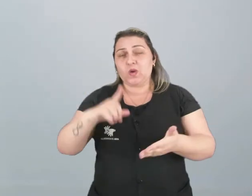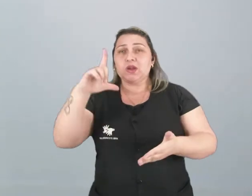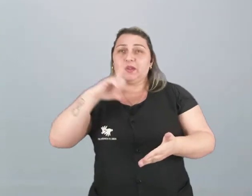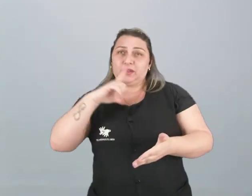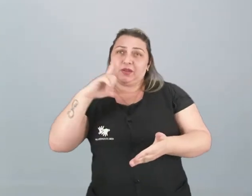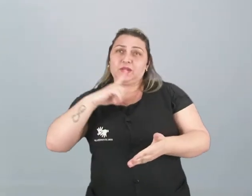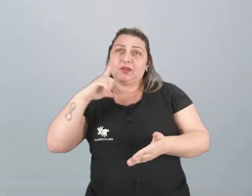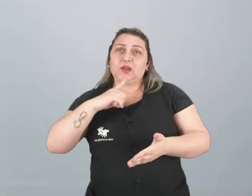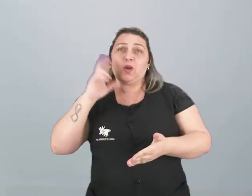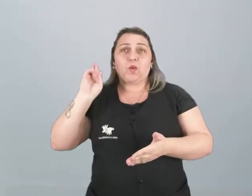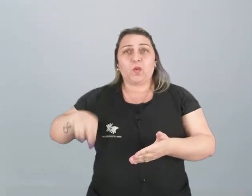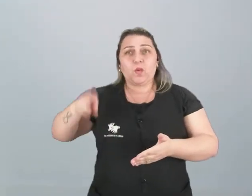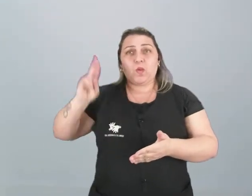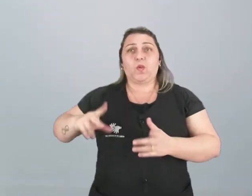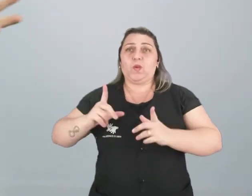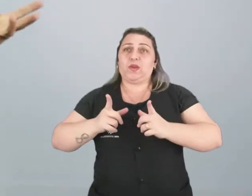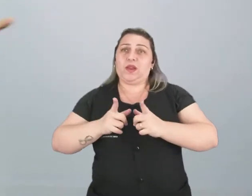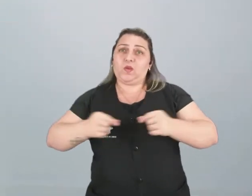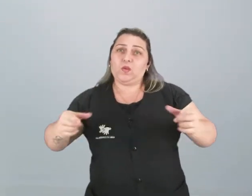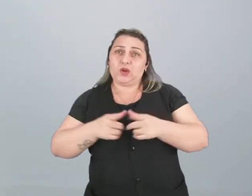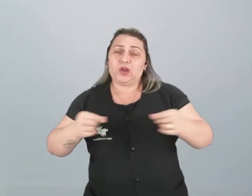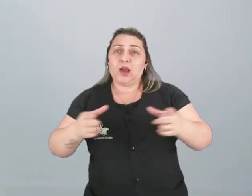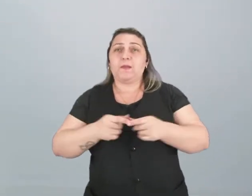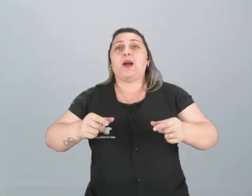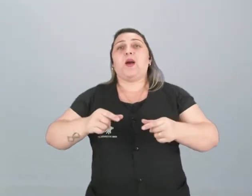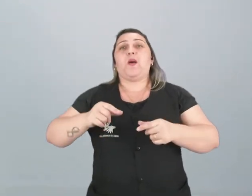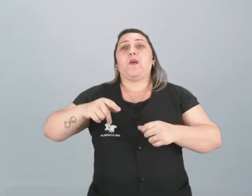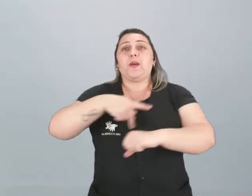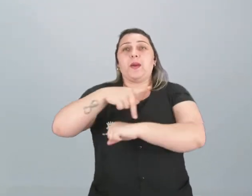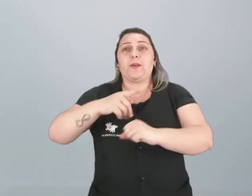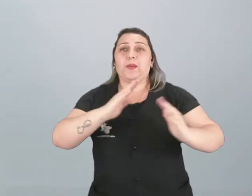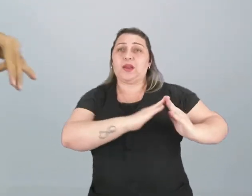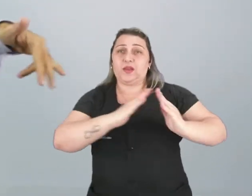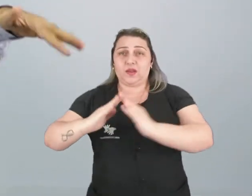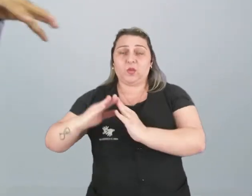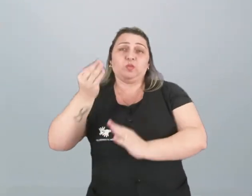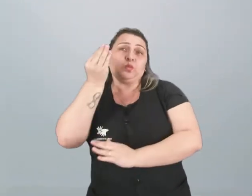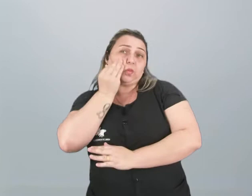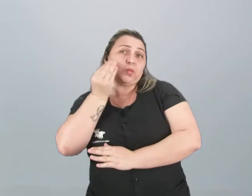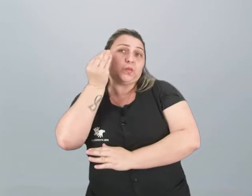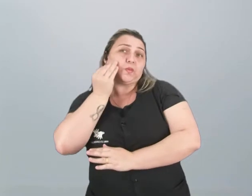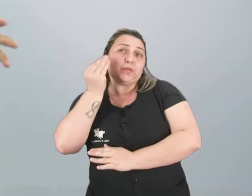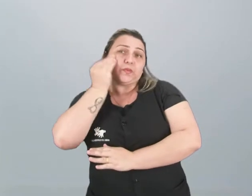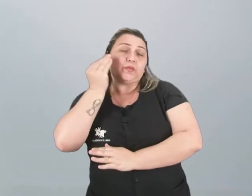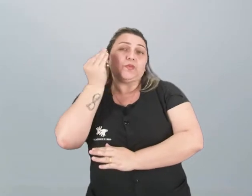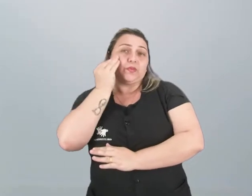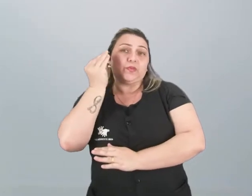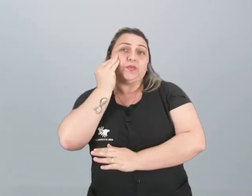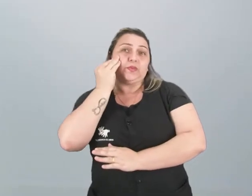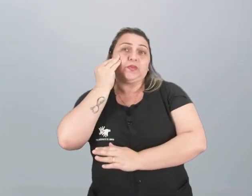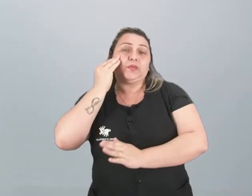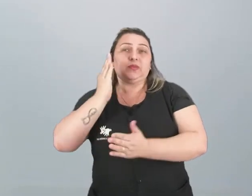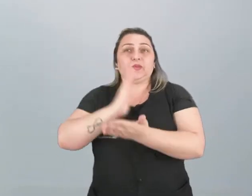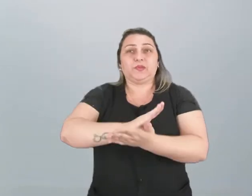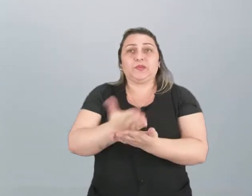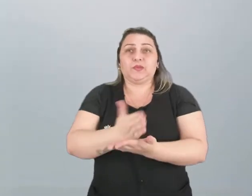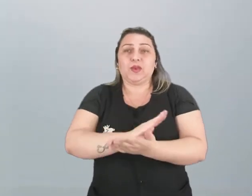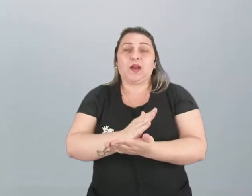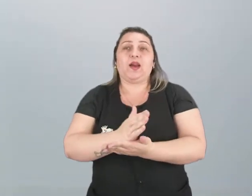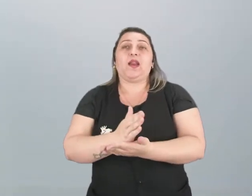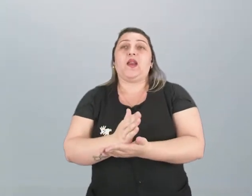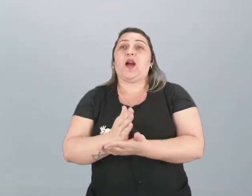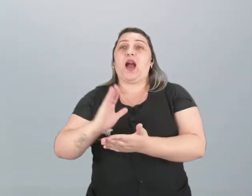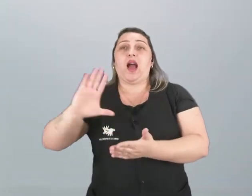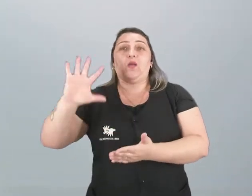animosidade com Rússia, com Japão e países vizinhos que ela tenta ali sitiar a sua fronteira para não